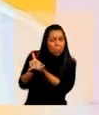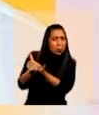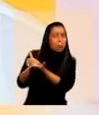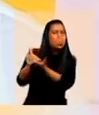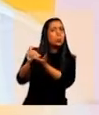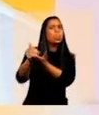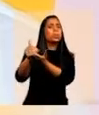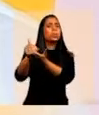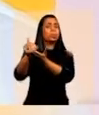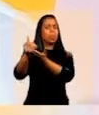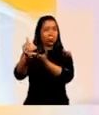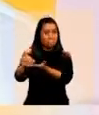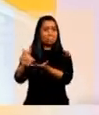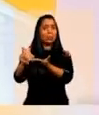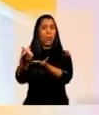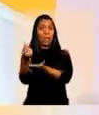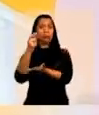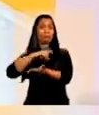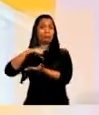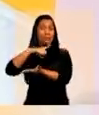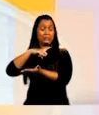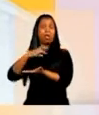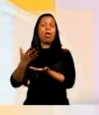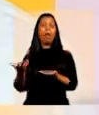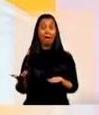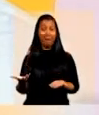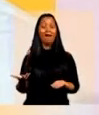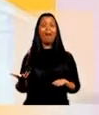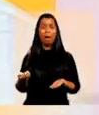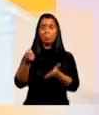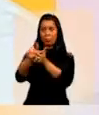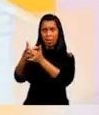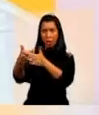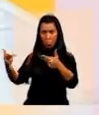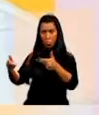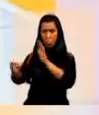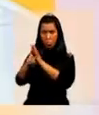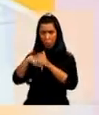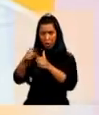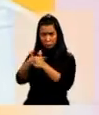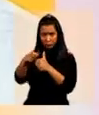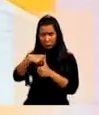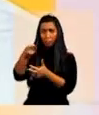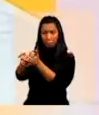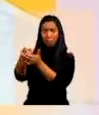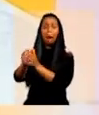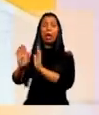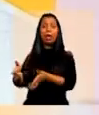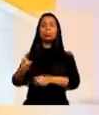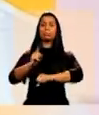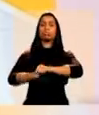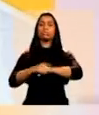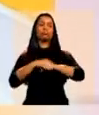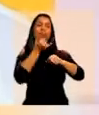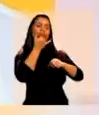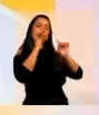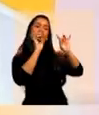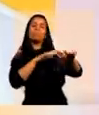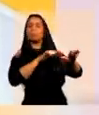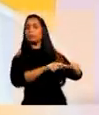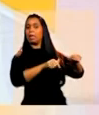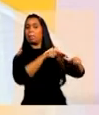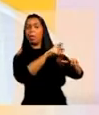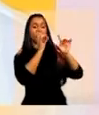eles começaram a gerar receita a ponto de pagar as minhas contas, aí somente nesse momento que eu pedi